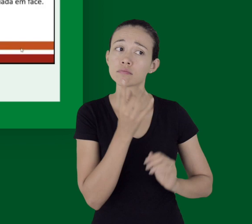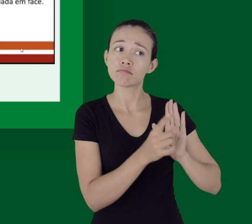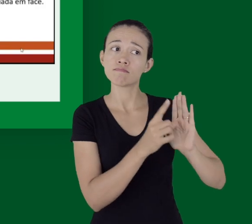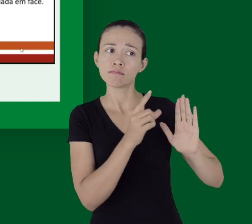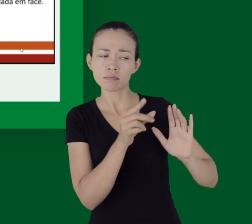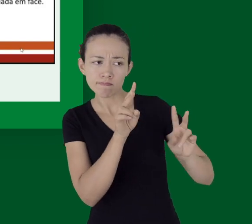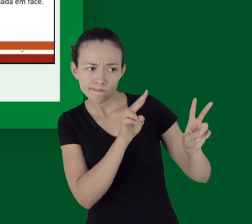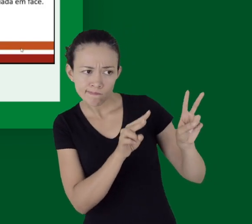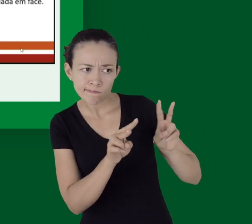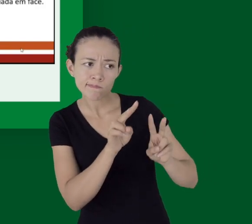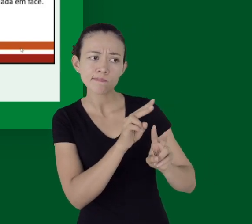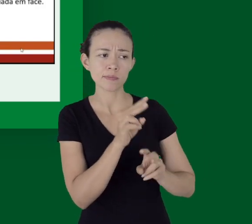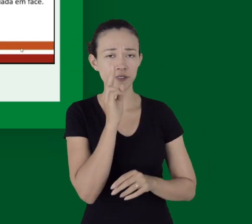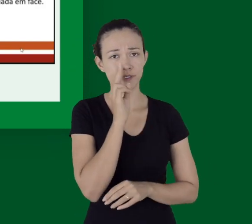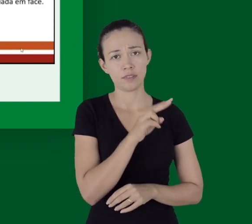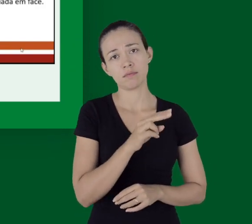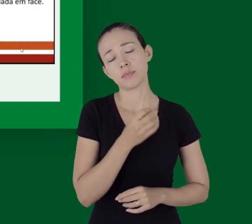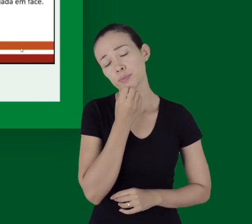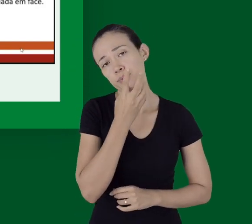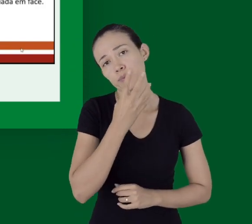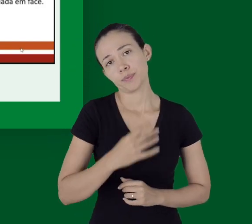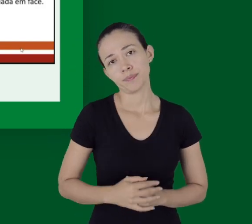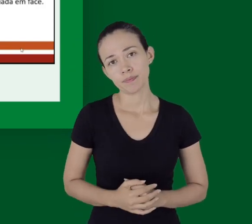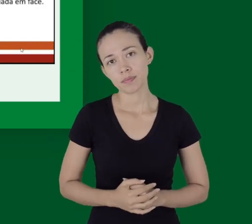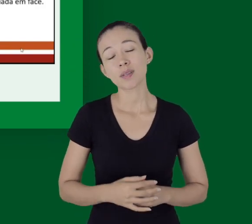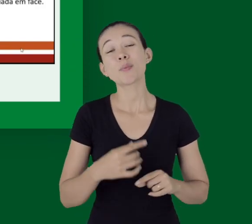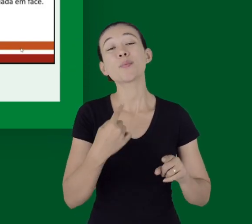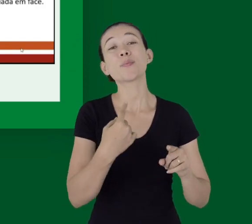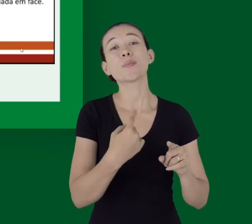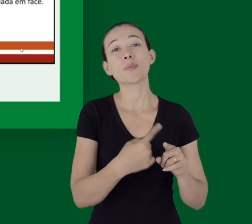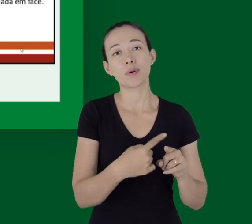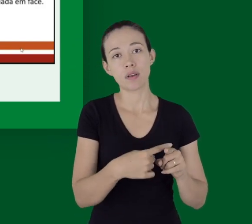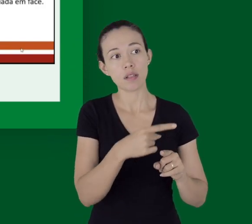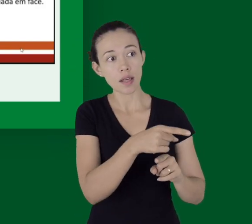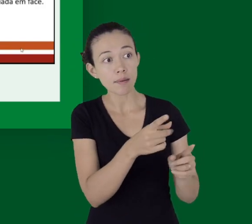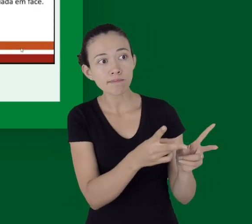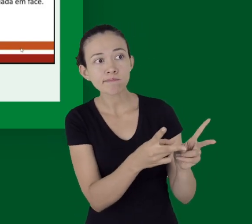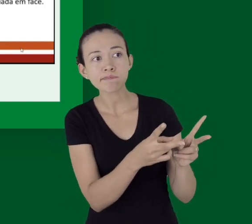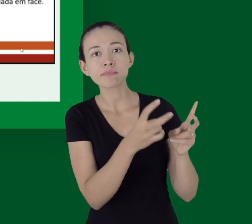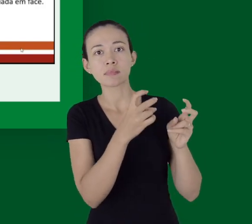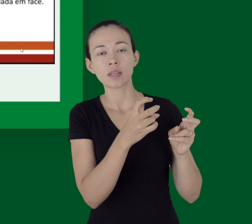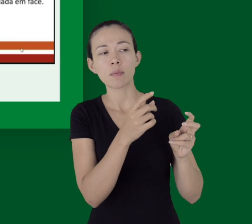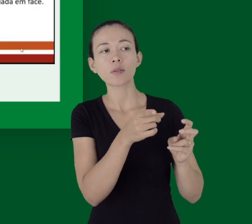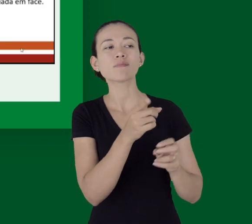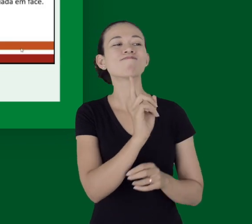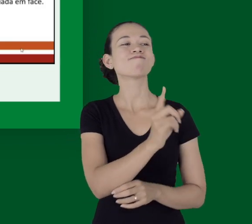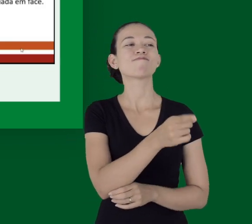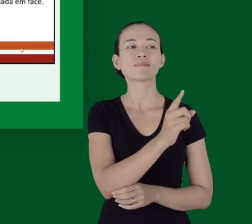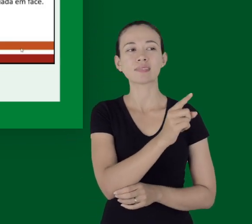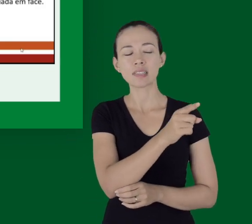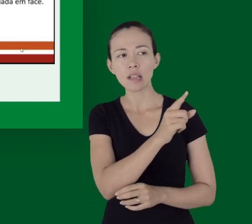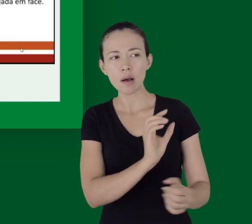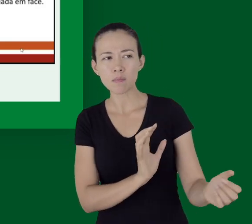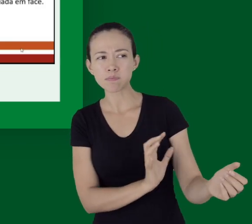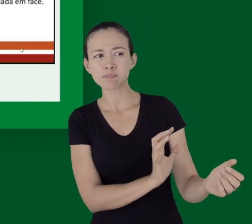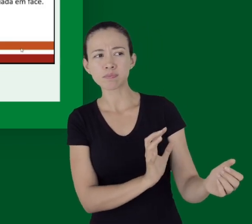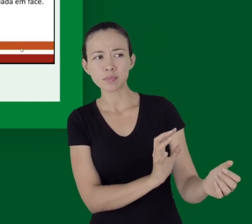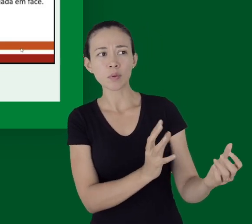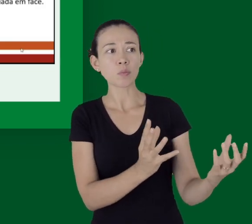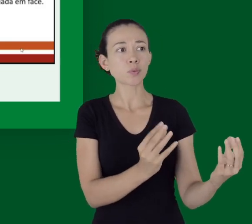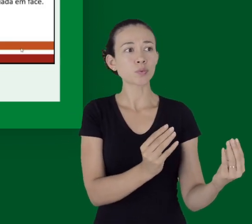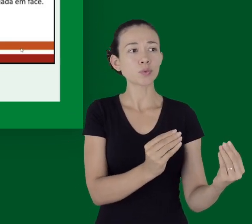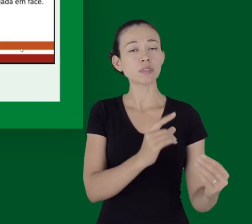até uma das outras, dos outros diagnósticos diferencial, que seria a dissecção de aorta. A dissecção de aorta, ela